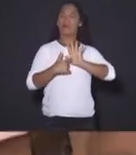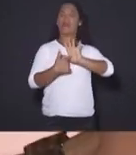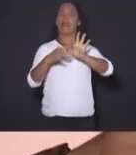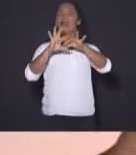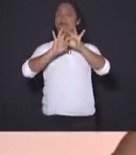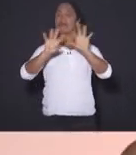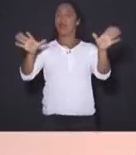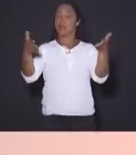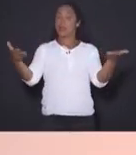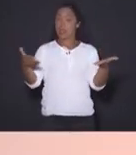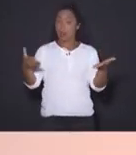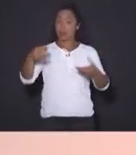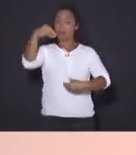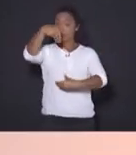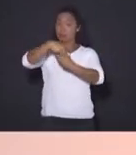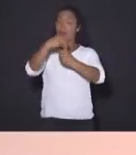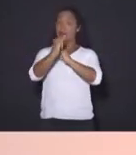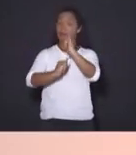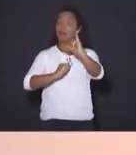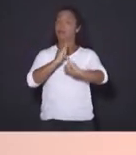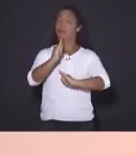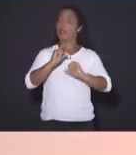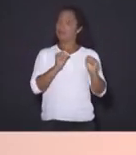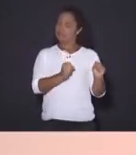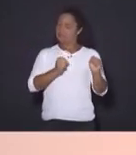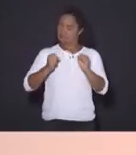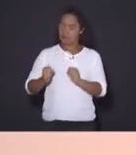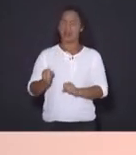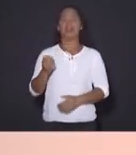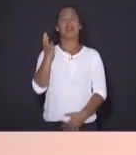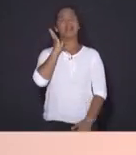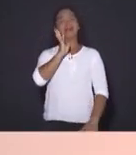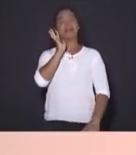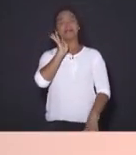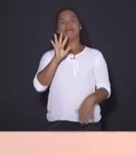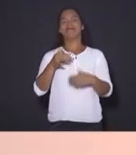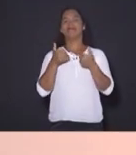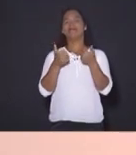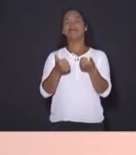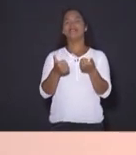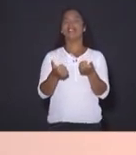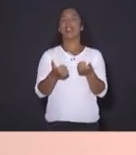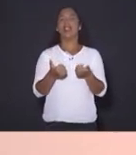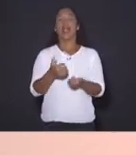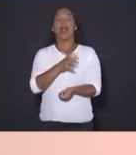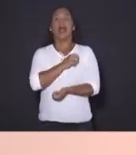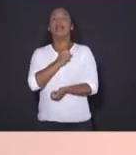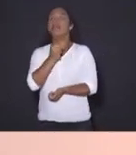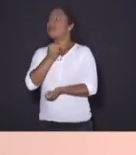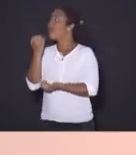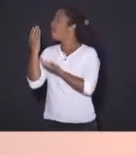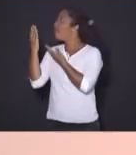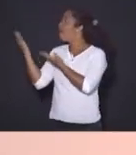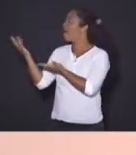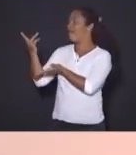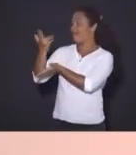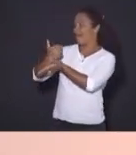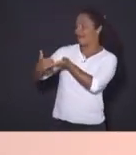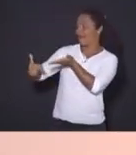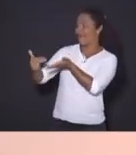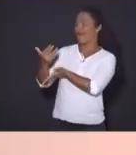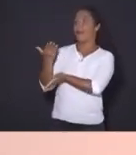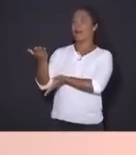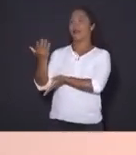desse veículo tão poderoso é que a internet é muito legal isso e assim adorei essa imagem que trouxe do poeta eu que